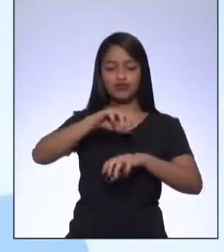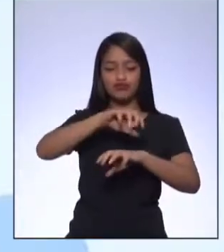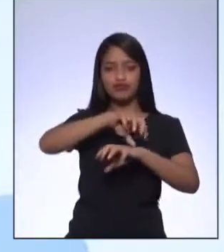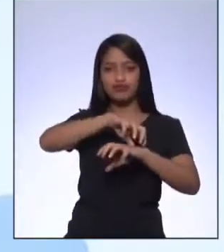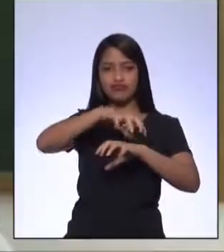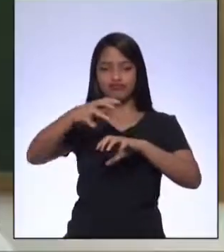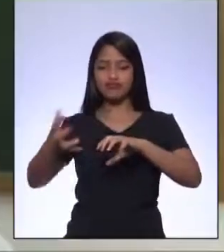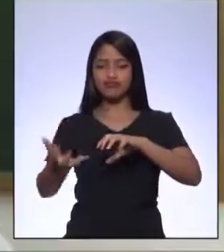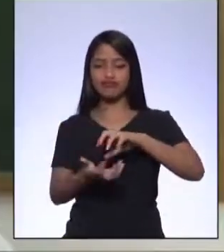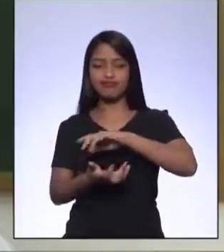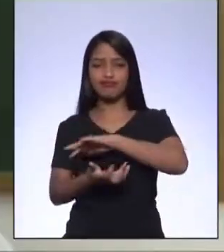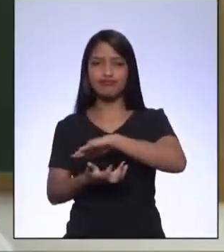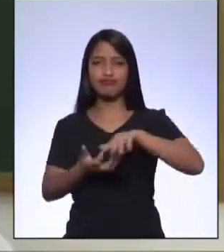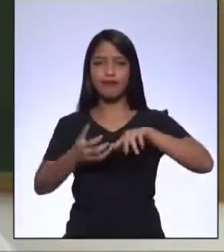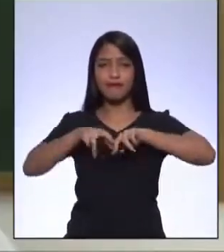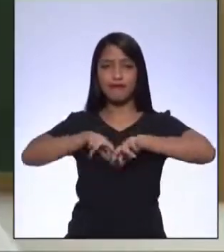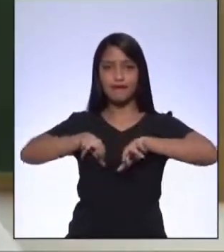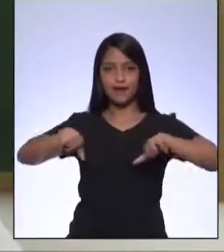aí.